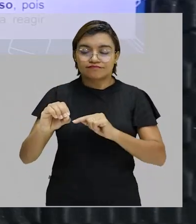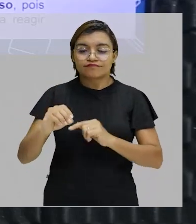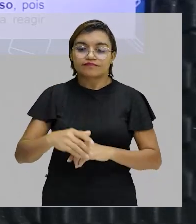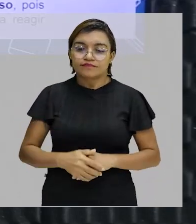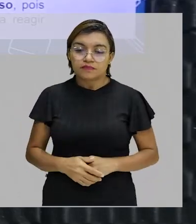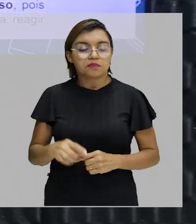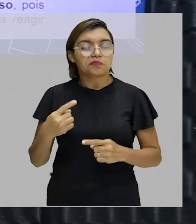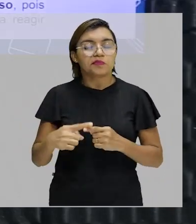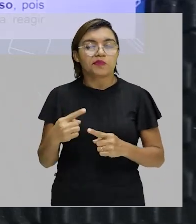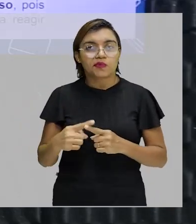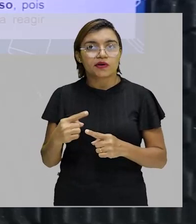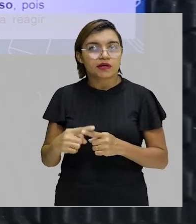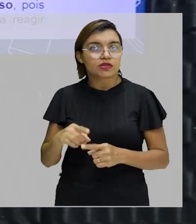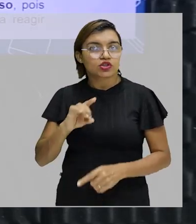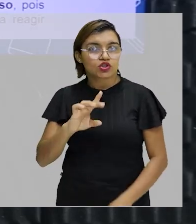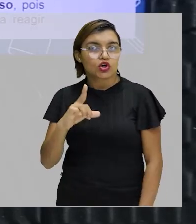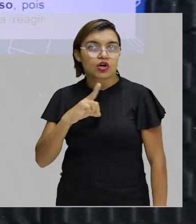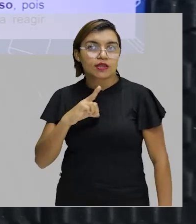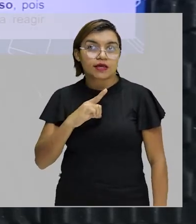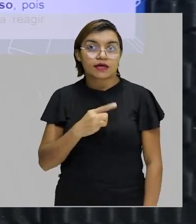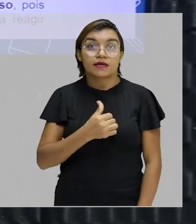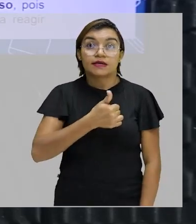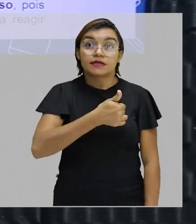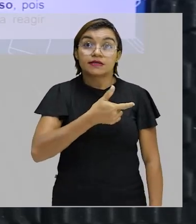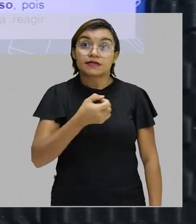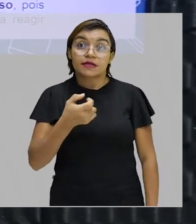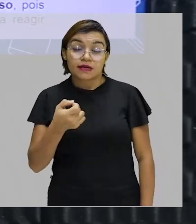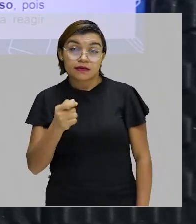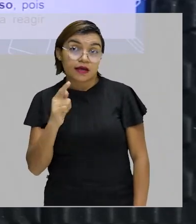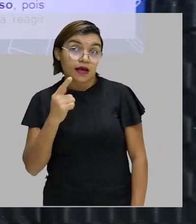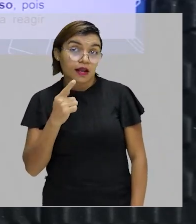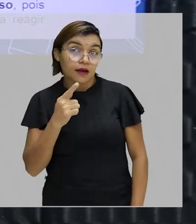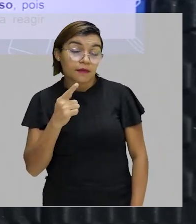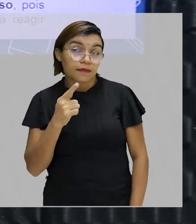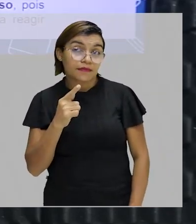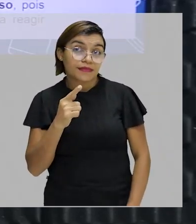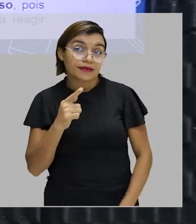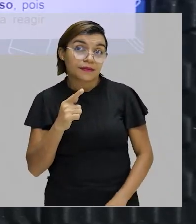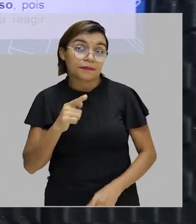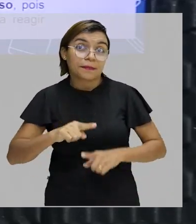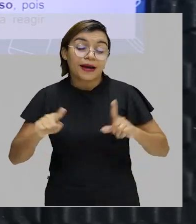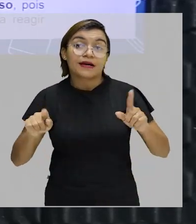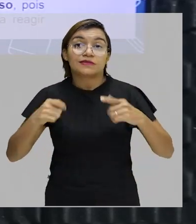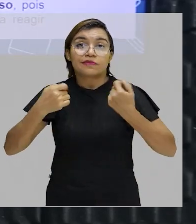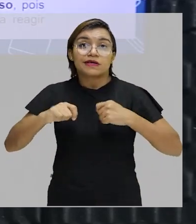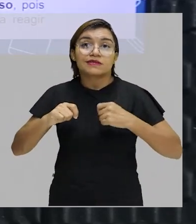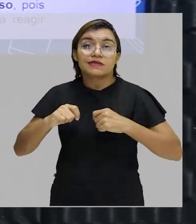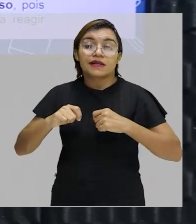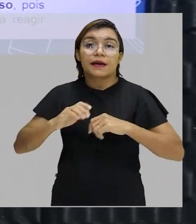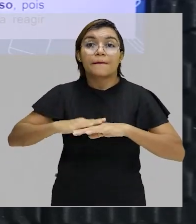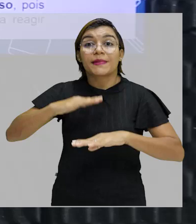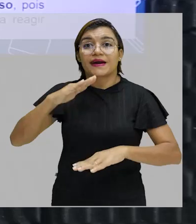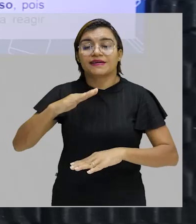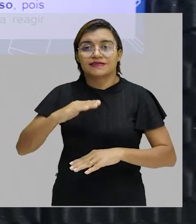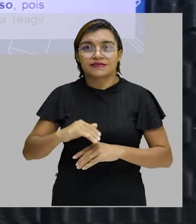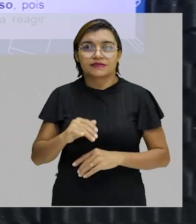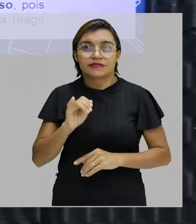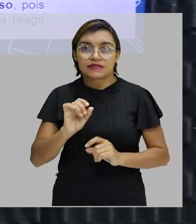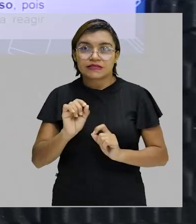Por quê? Porque nós só temos 100 gramas e precisaríamos de 120 gramas para reagir